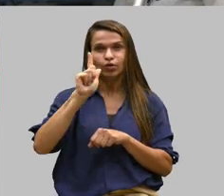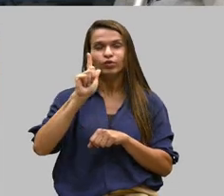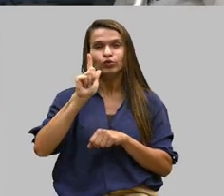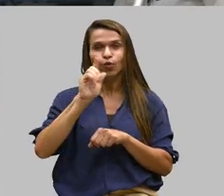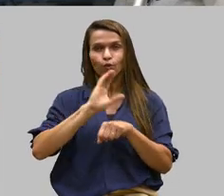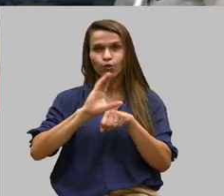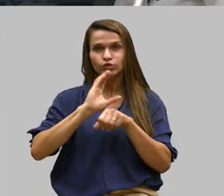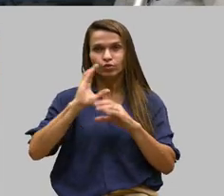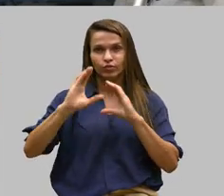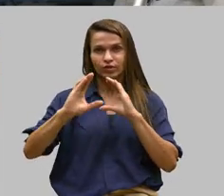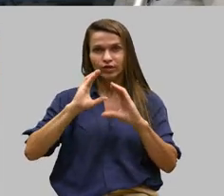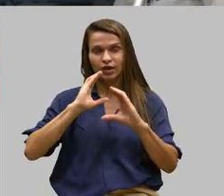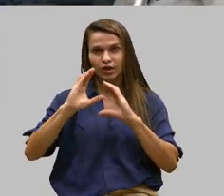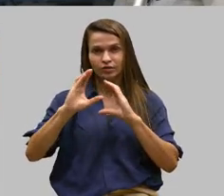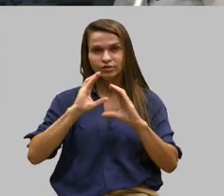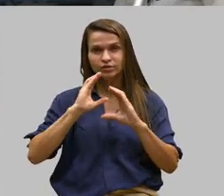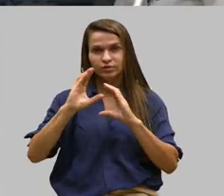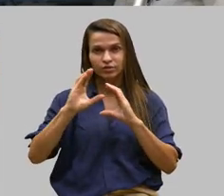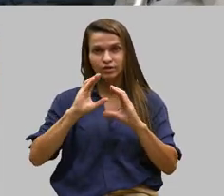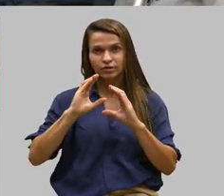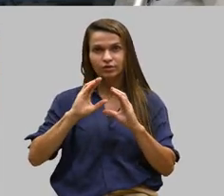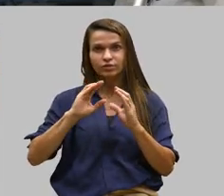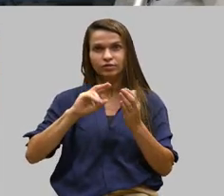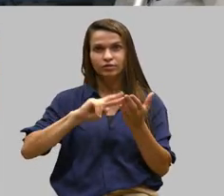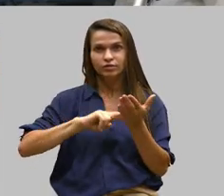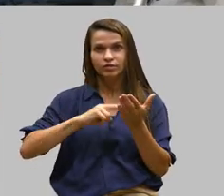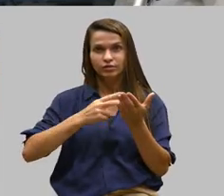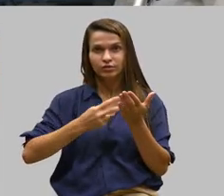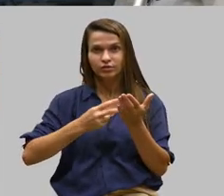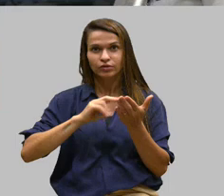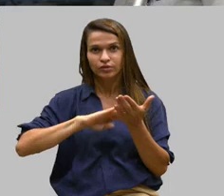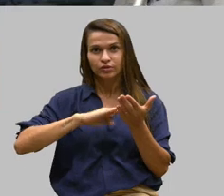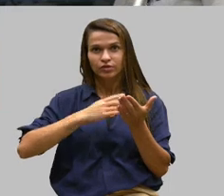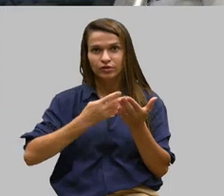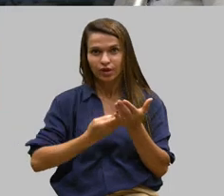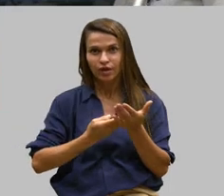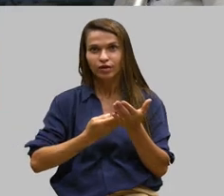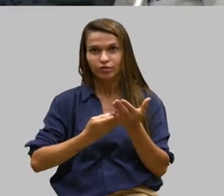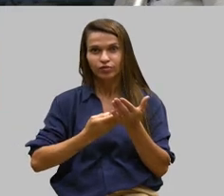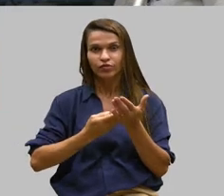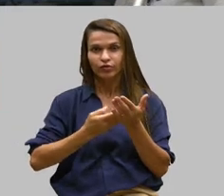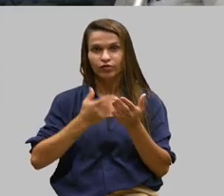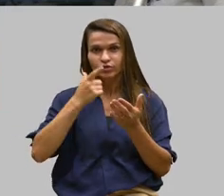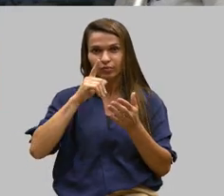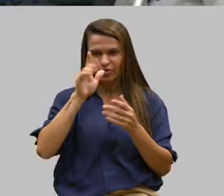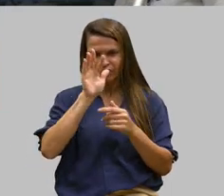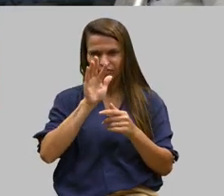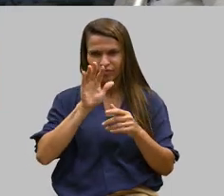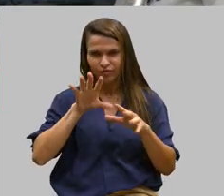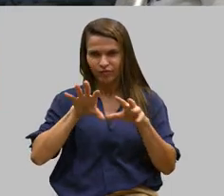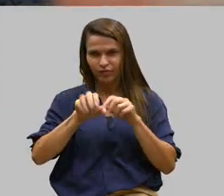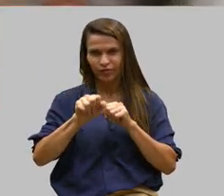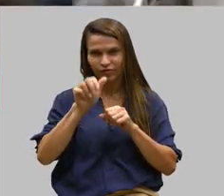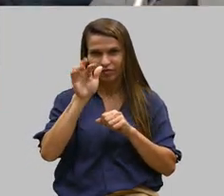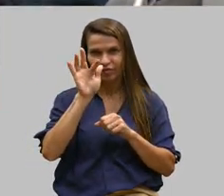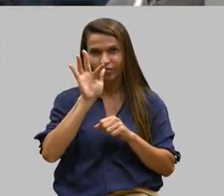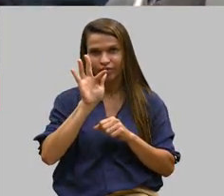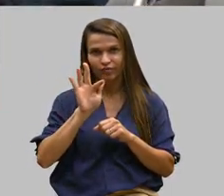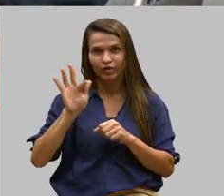assistiva tradutor intérprete e concluir a mesma faculdade em